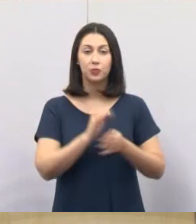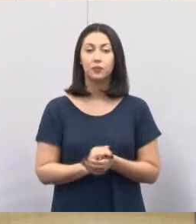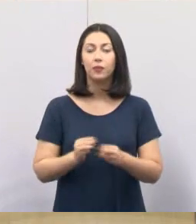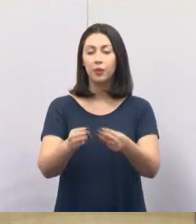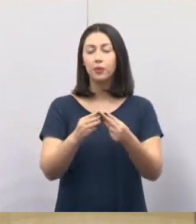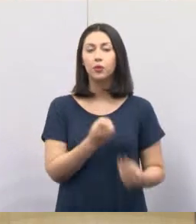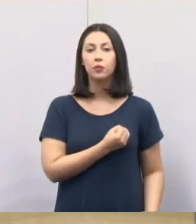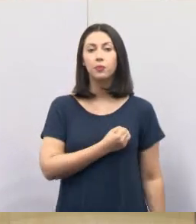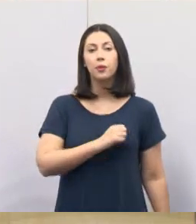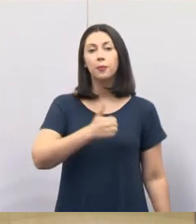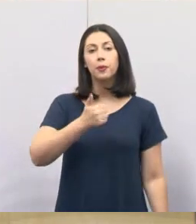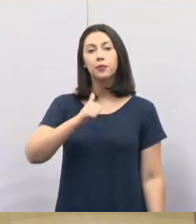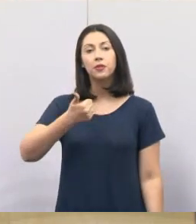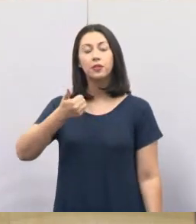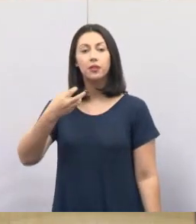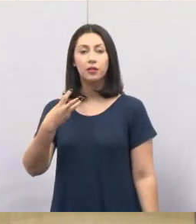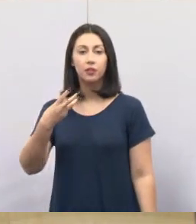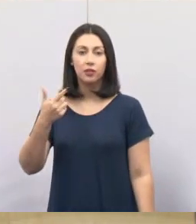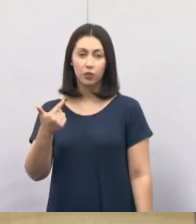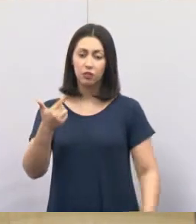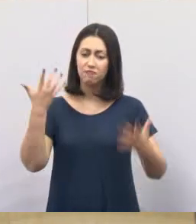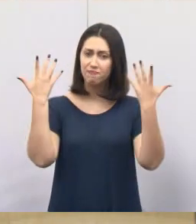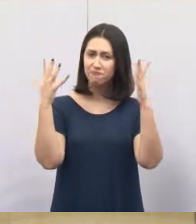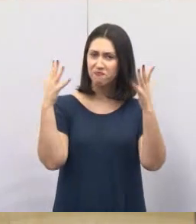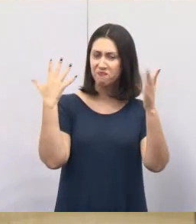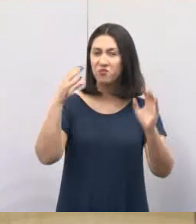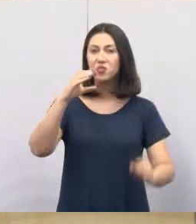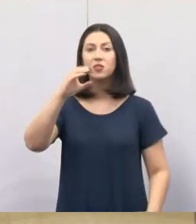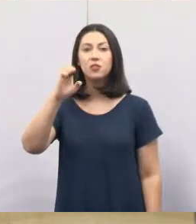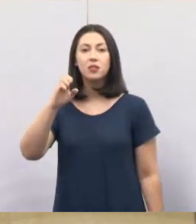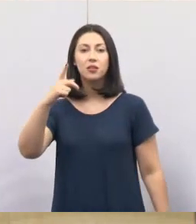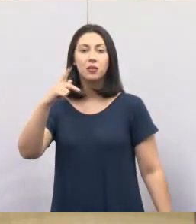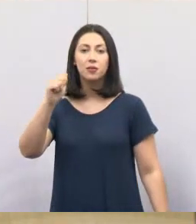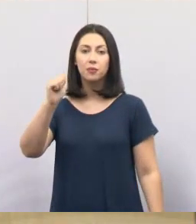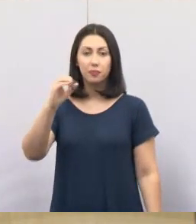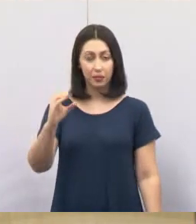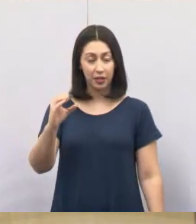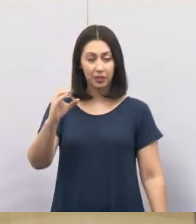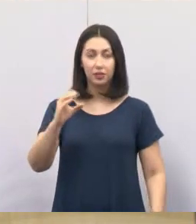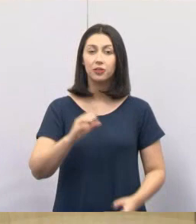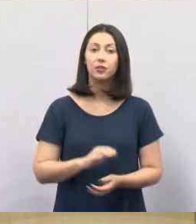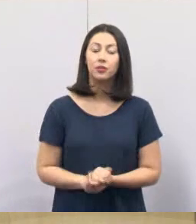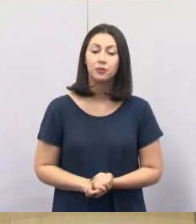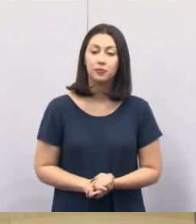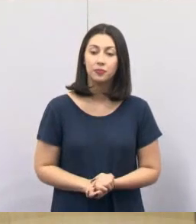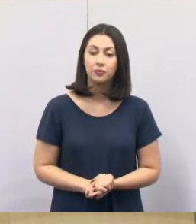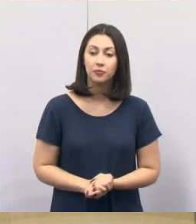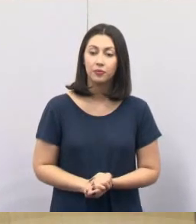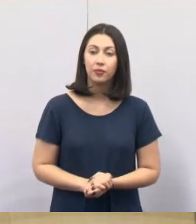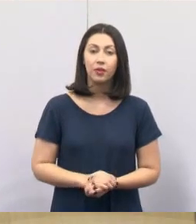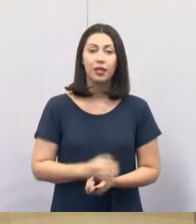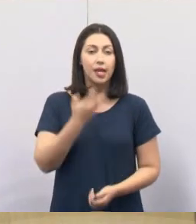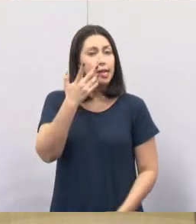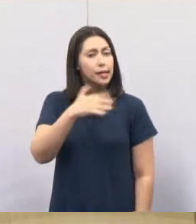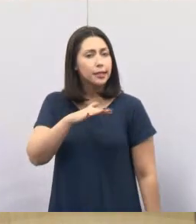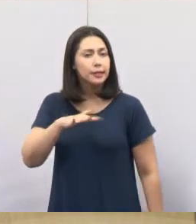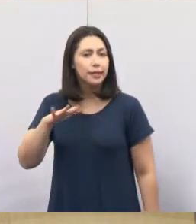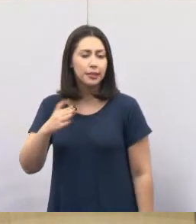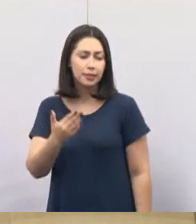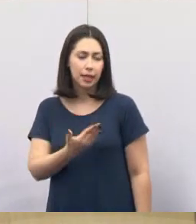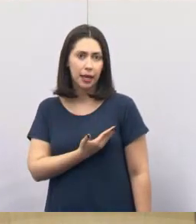Moção 1132. Moção de aplausos e reconhecimento a CEPAC, Associação Crianças Especial de Pais com Companheiros,